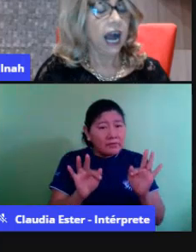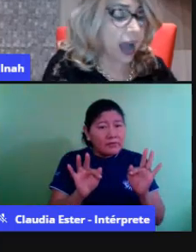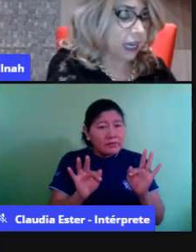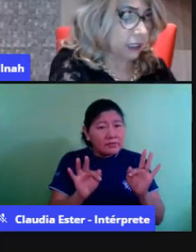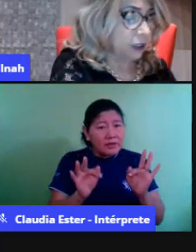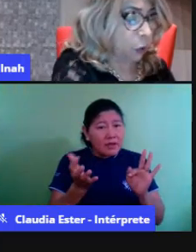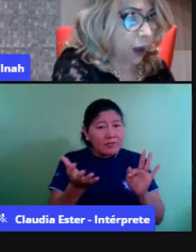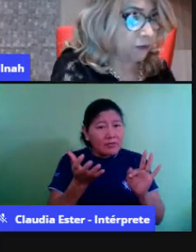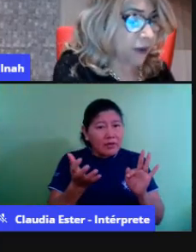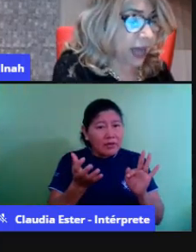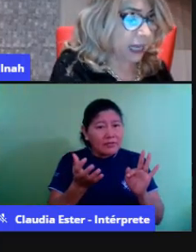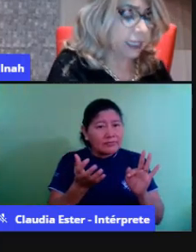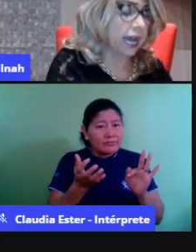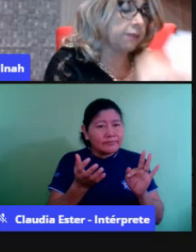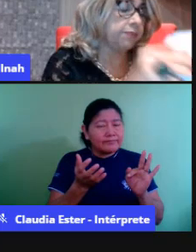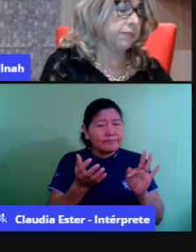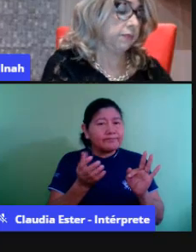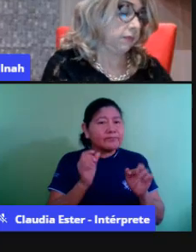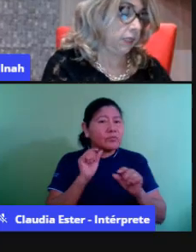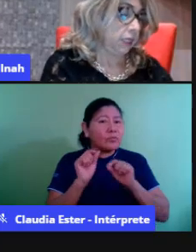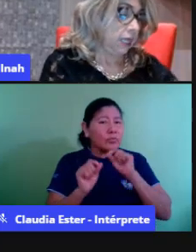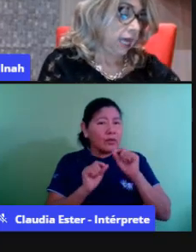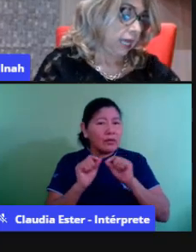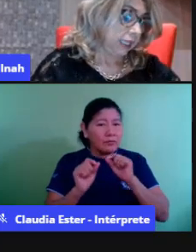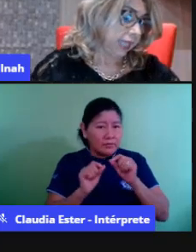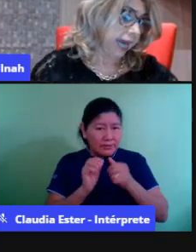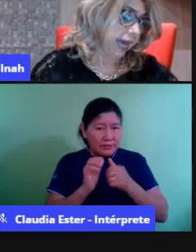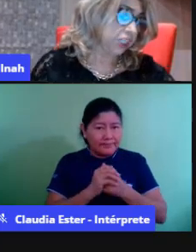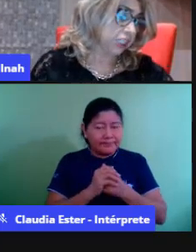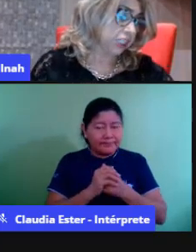minha fala com a fala da